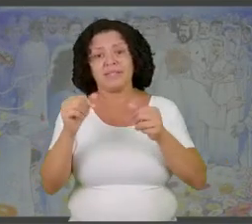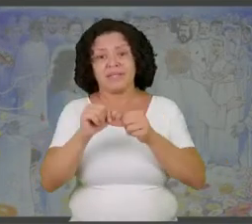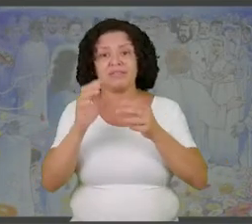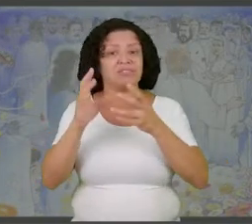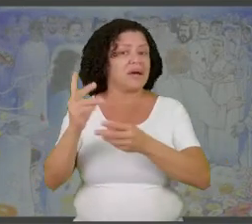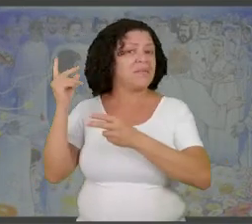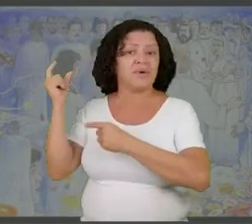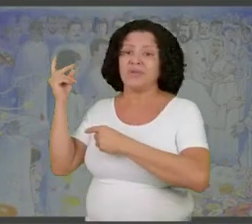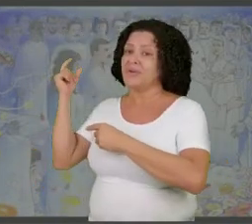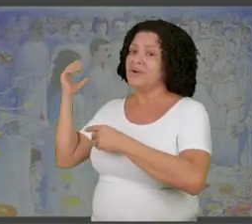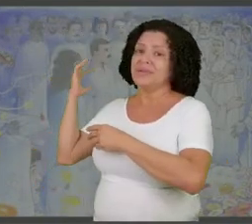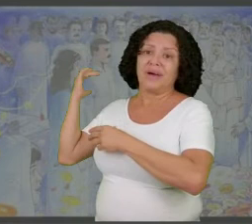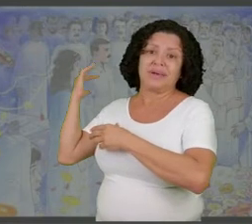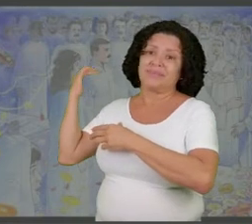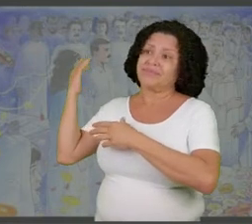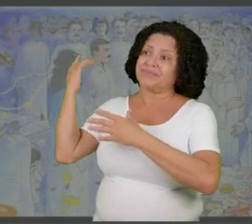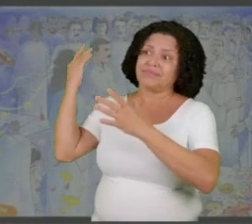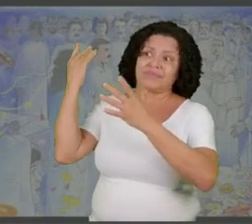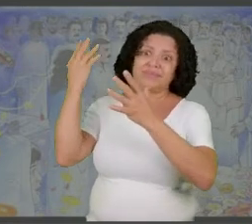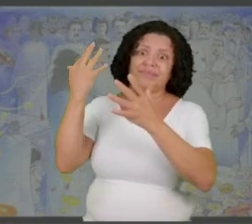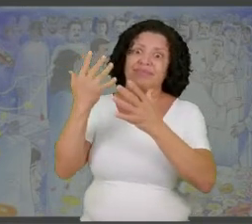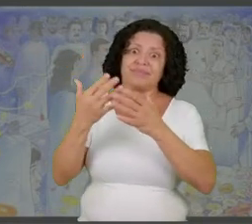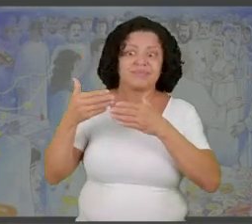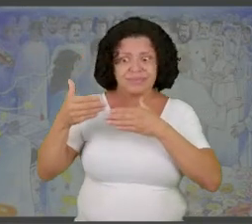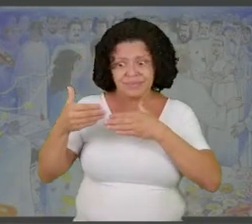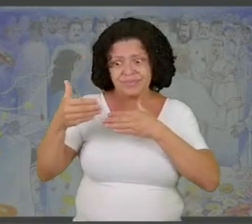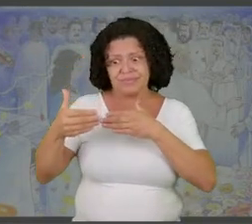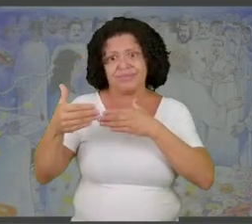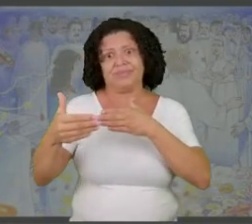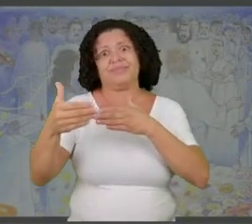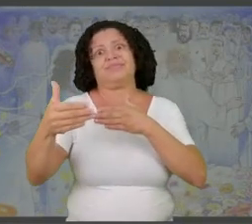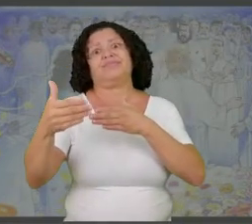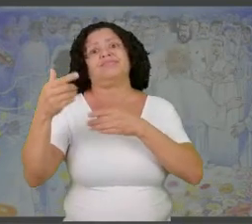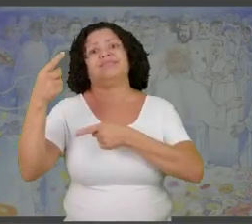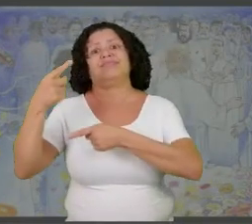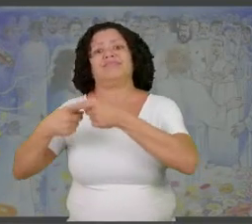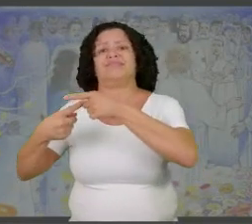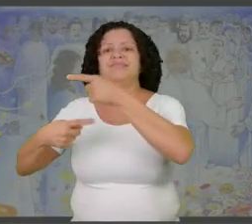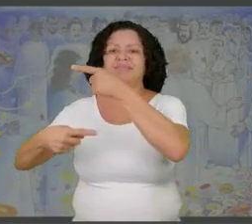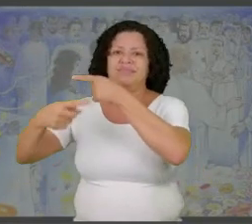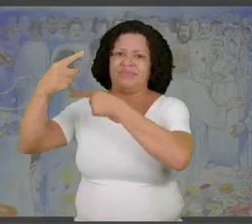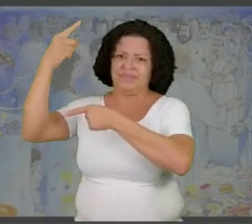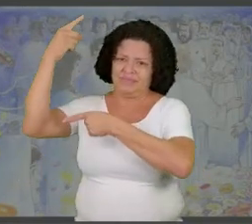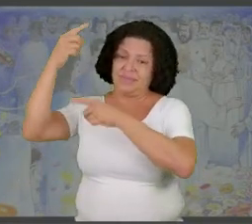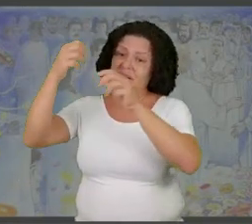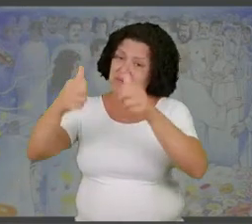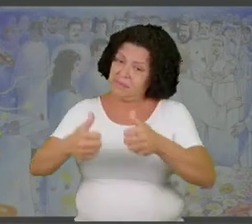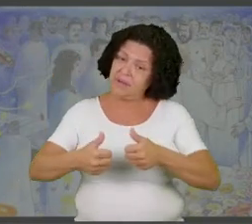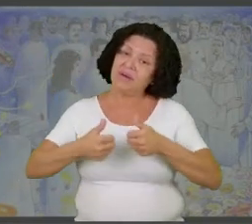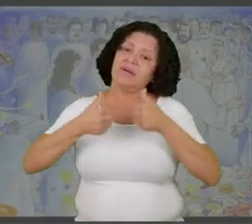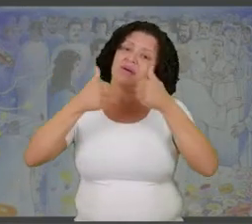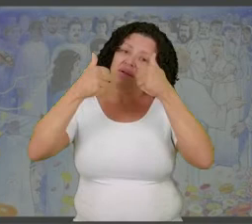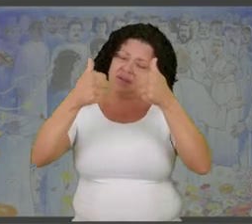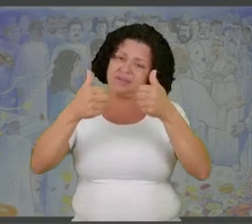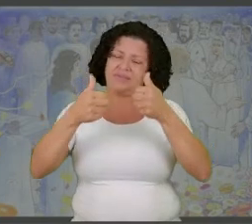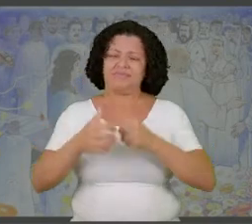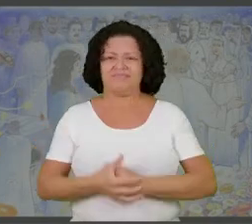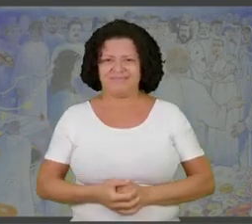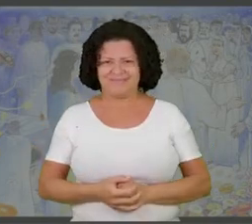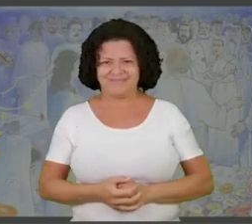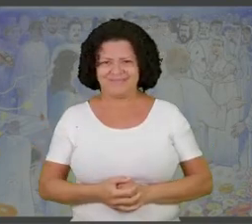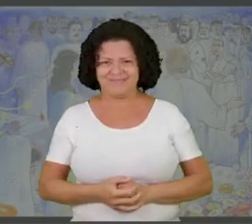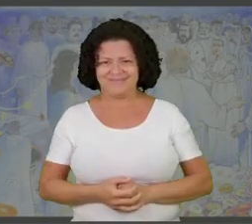desencarnando, como já estamos fazendo há muito tempo, né? Para prosseguir progredindo